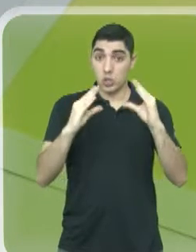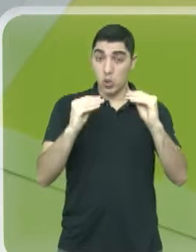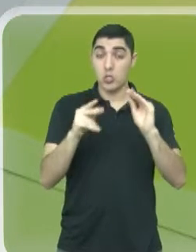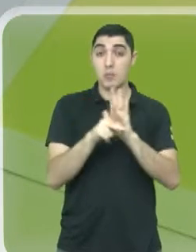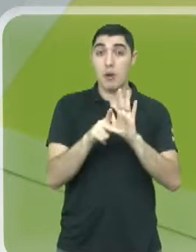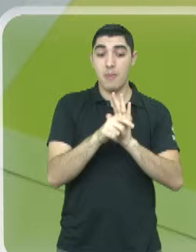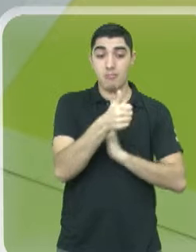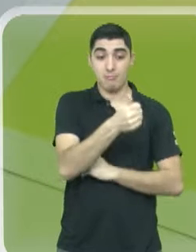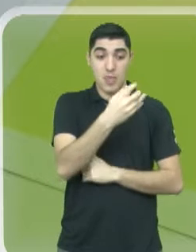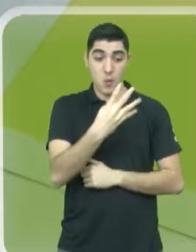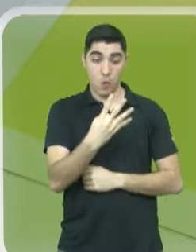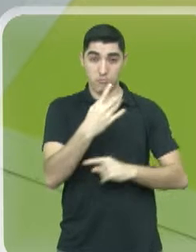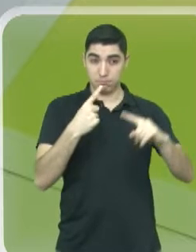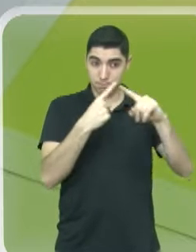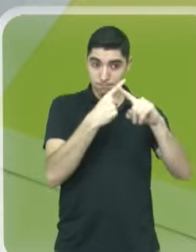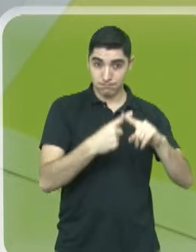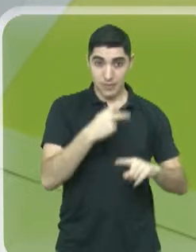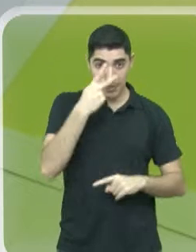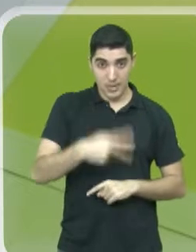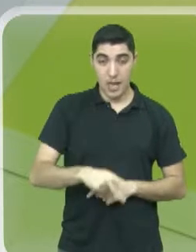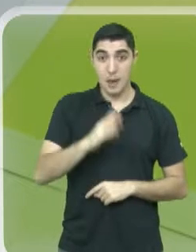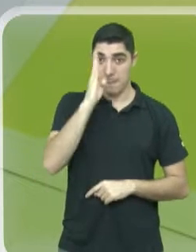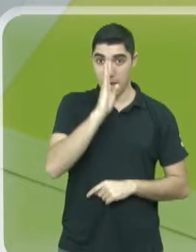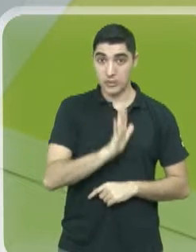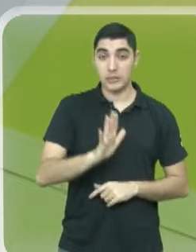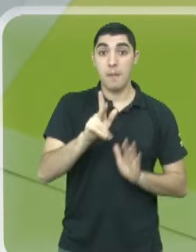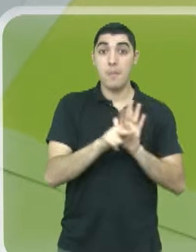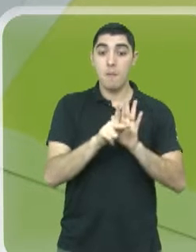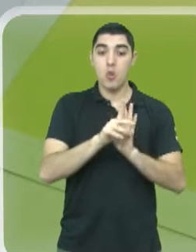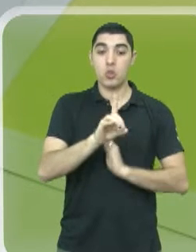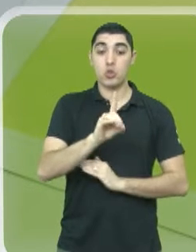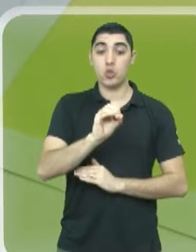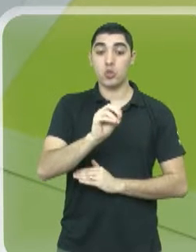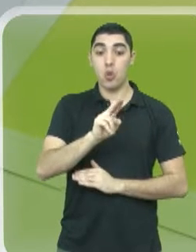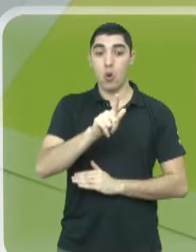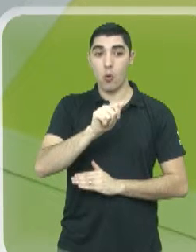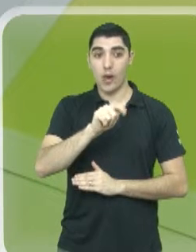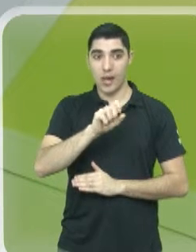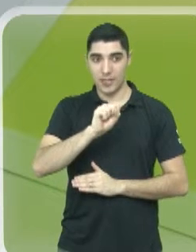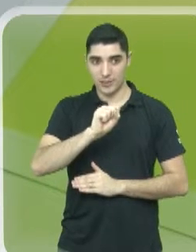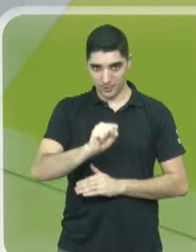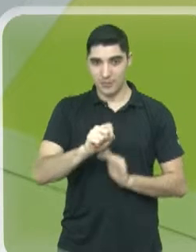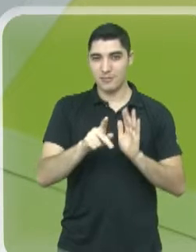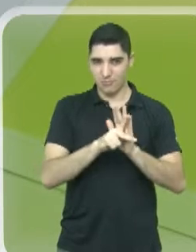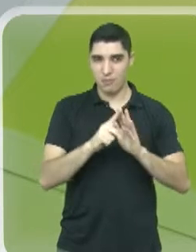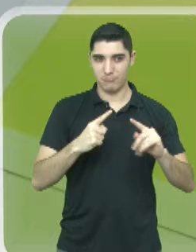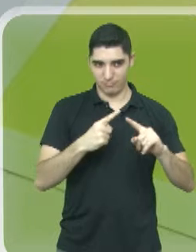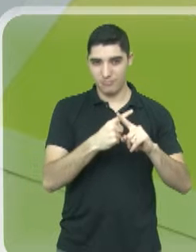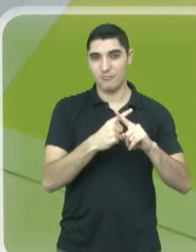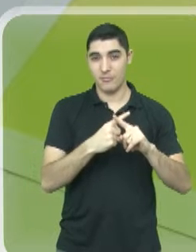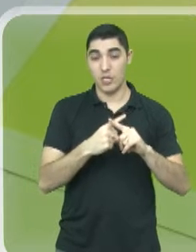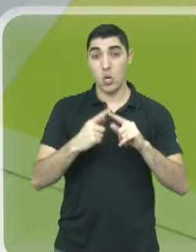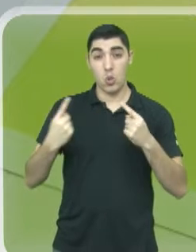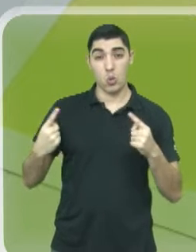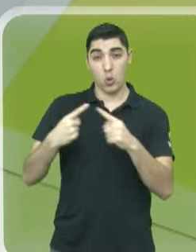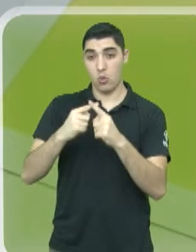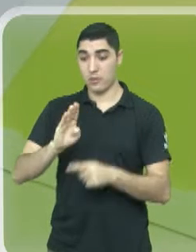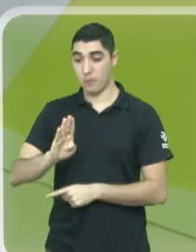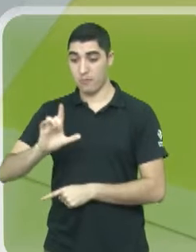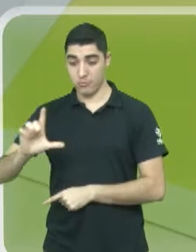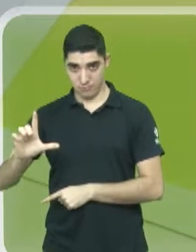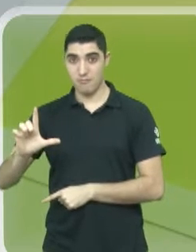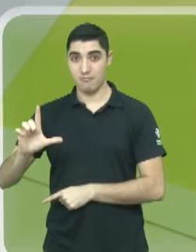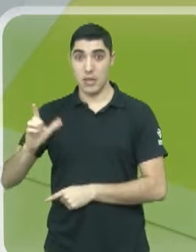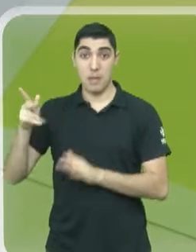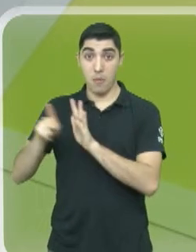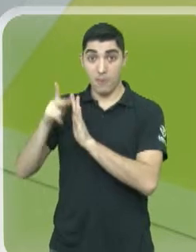18ª rodada da competição. O time do técnico Douglinhas Navas enfrenta no Ginásio Tênis Clube o Lanterna Blumenau de Santa Catarina. A